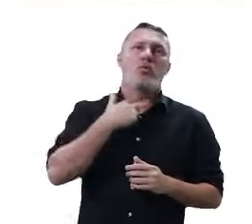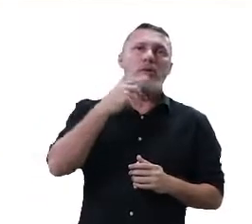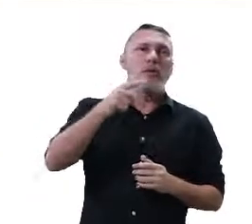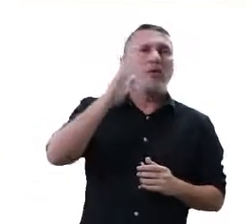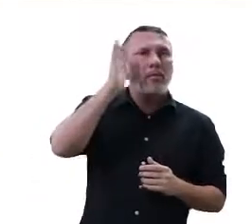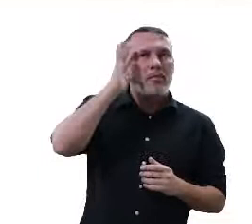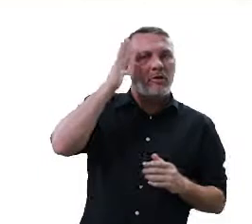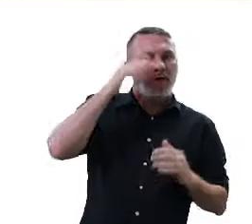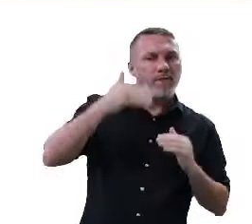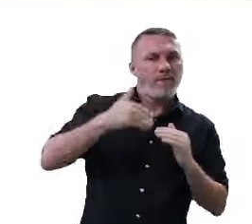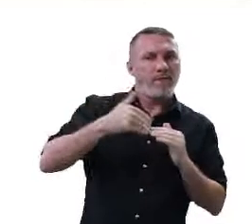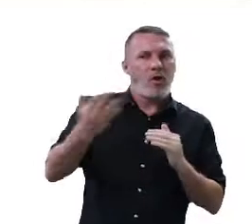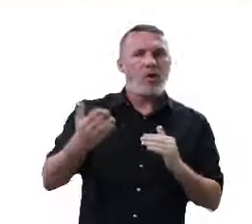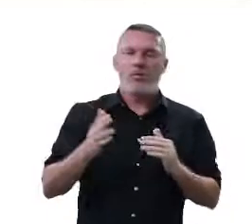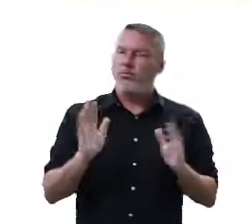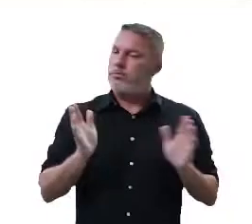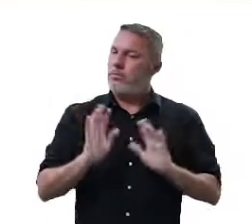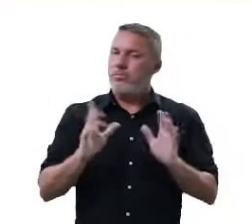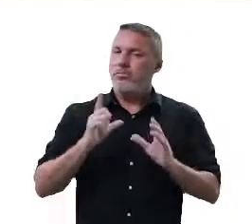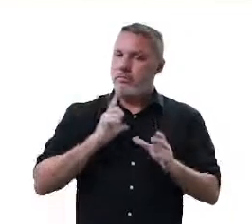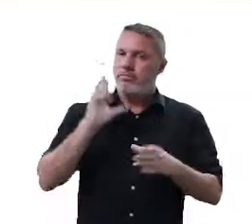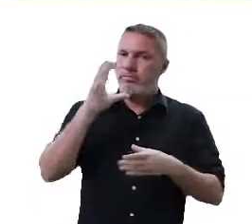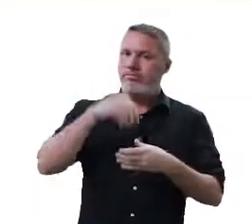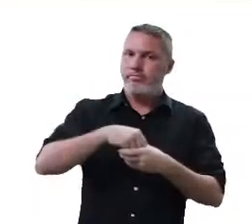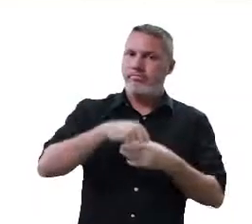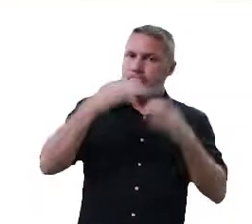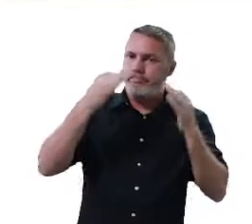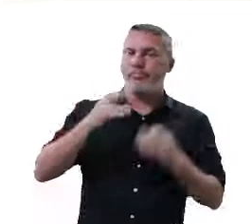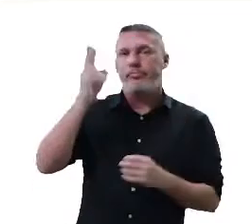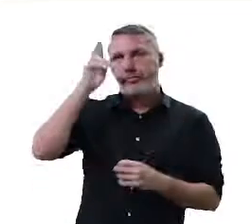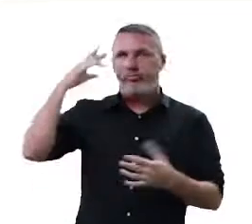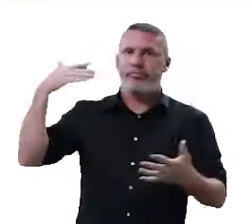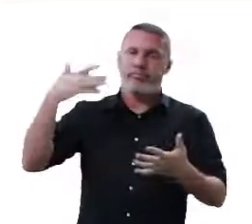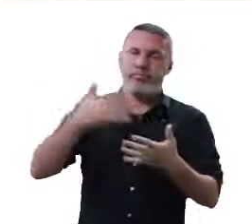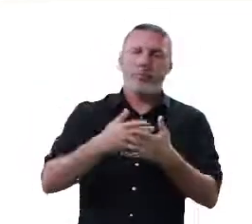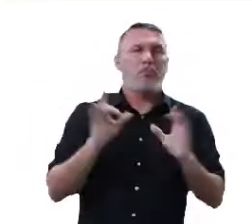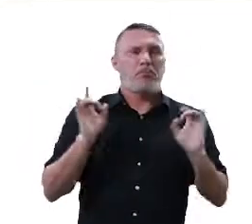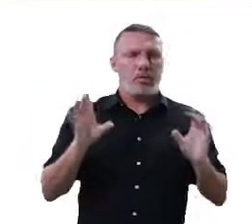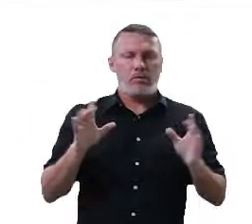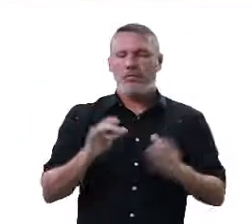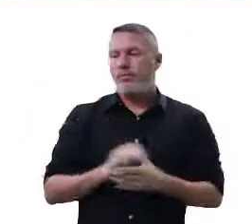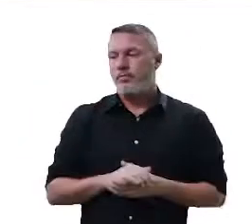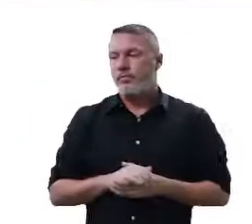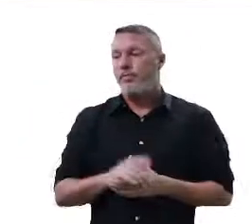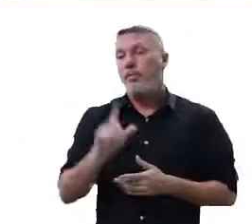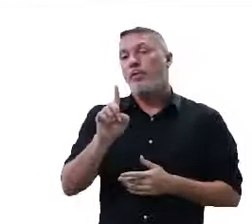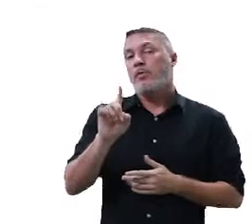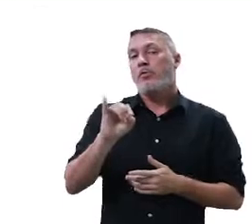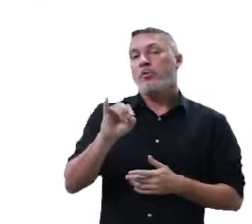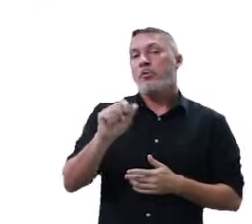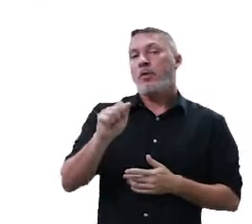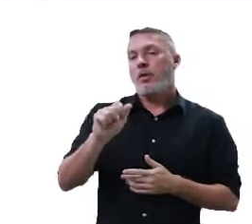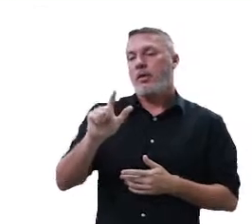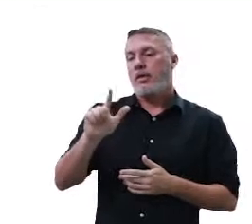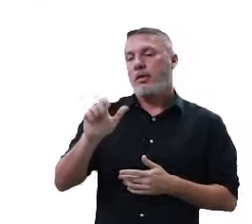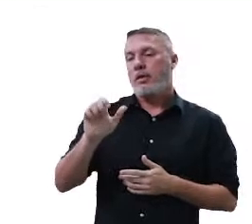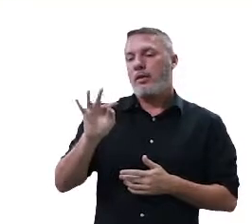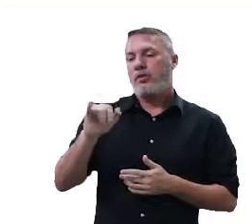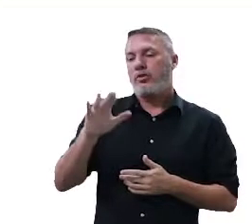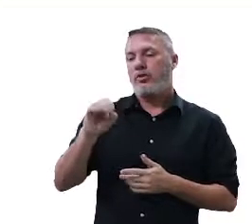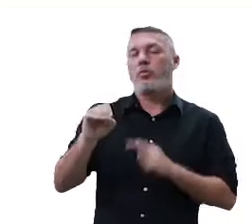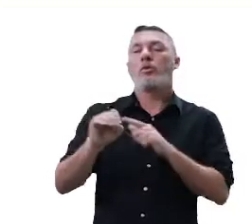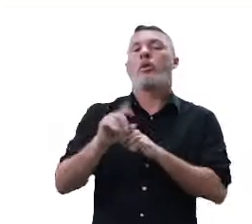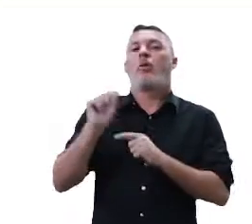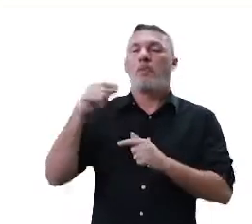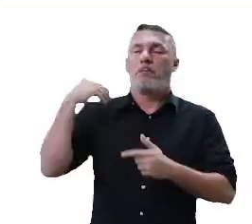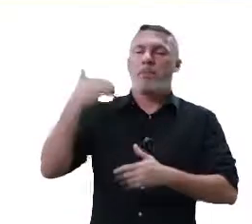disso, certo? É essa característica dessa historicidade, né? E o dialético, como eu falei,